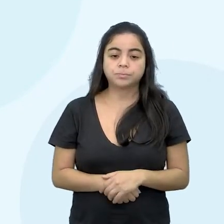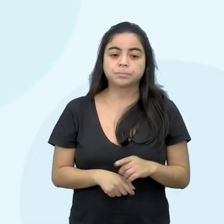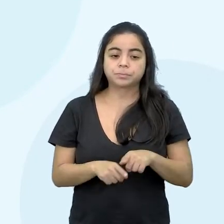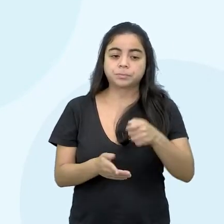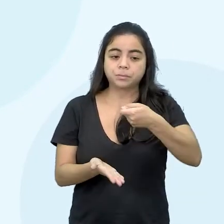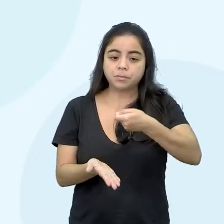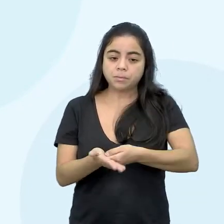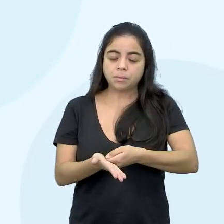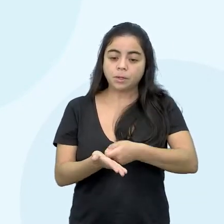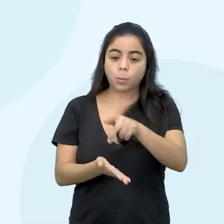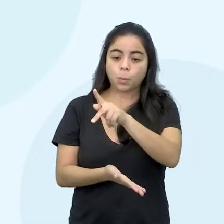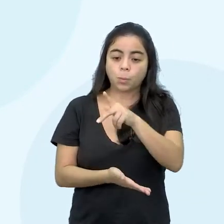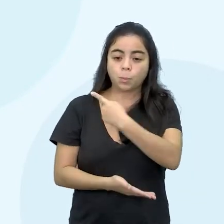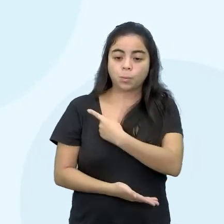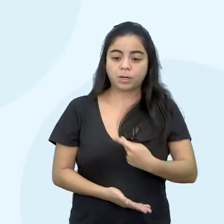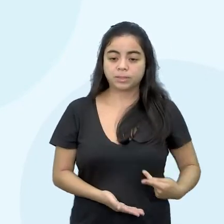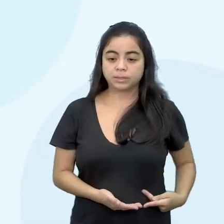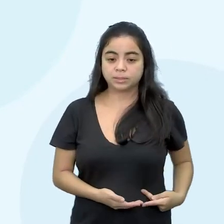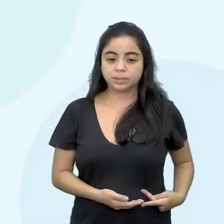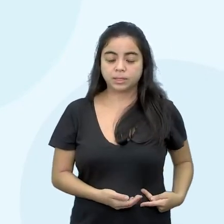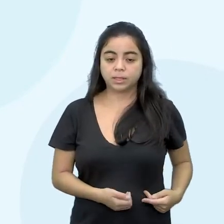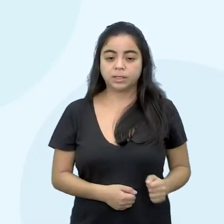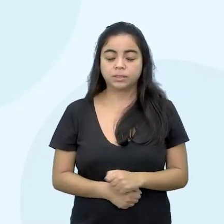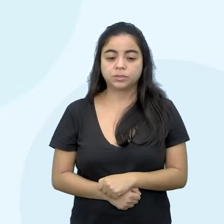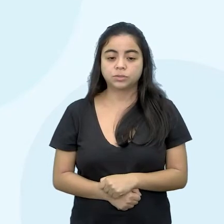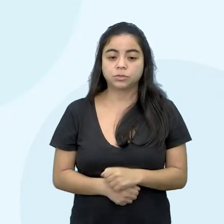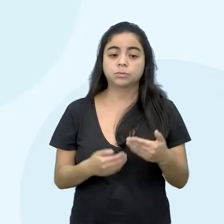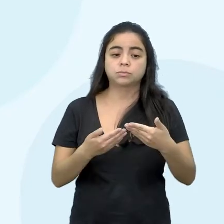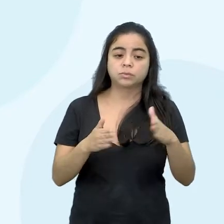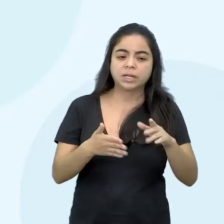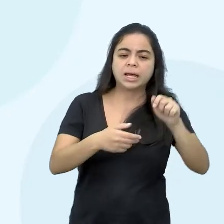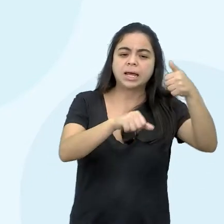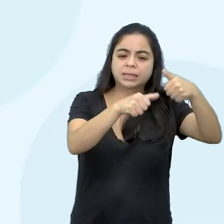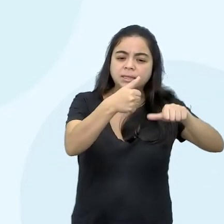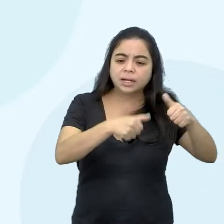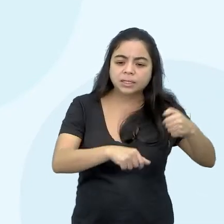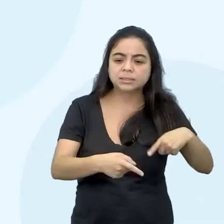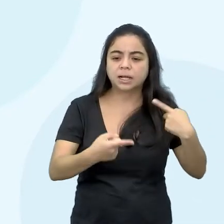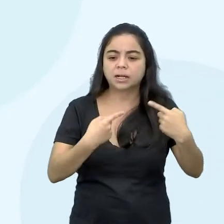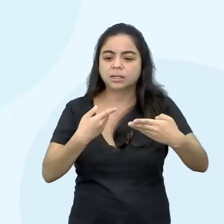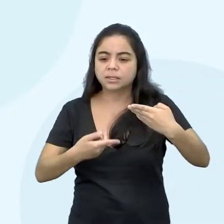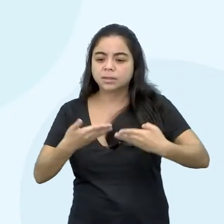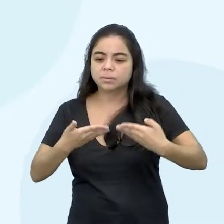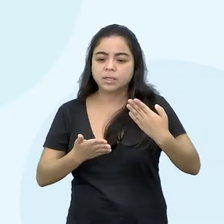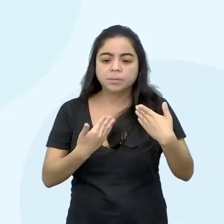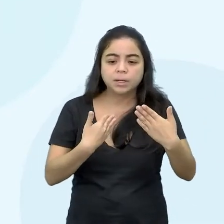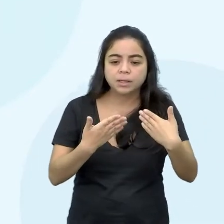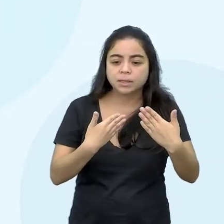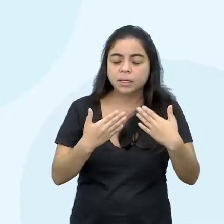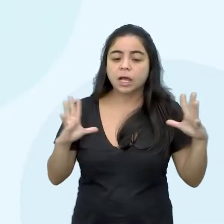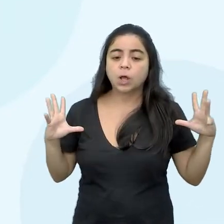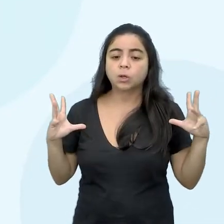da República, dispor, tratar, né, analisar, debater sobre todas as matérias